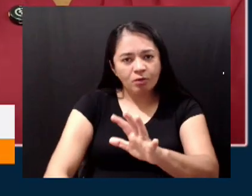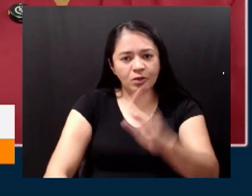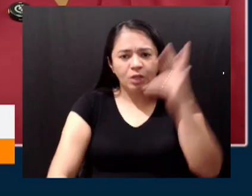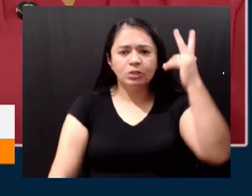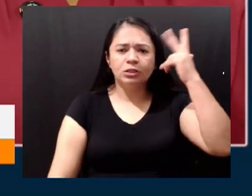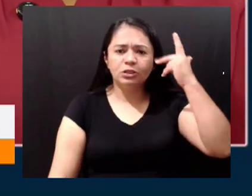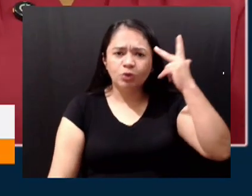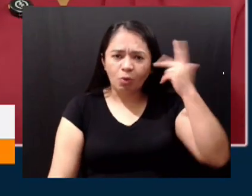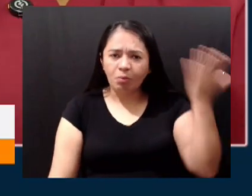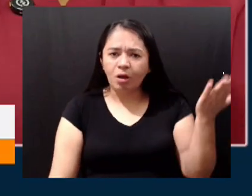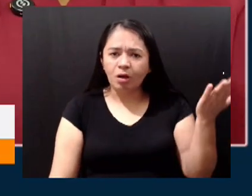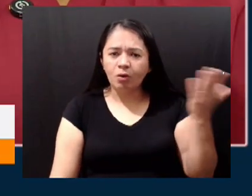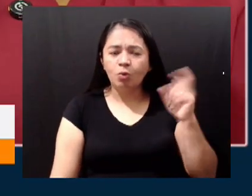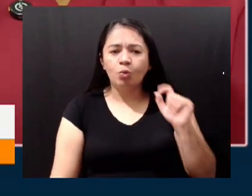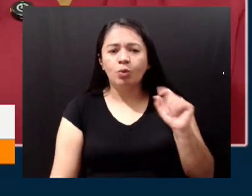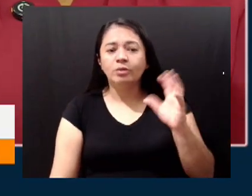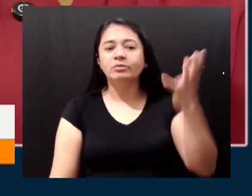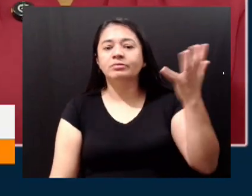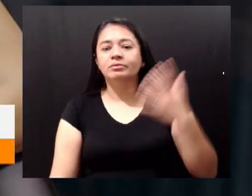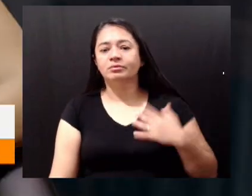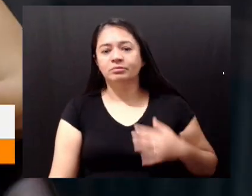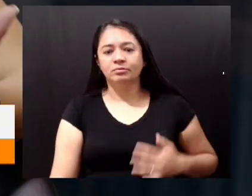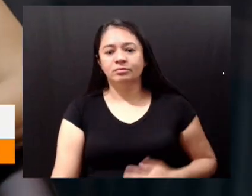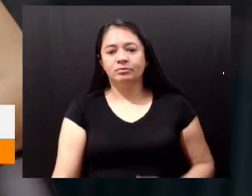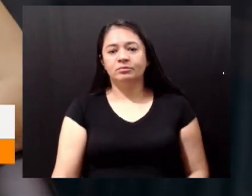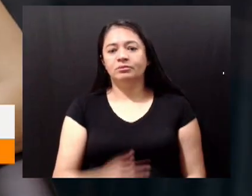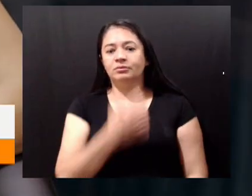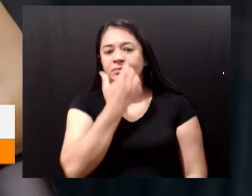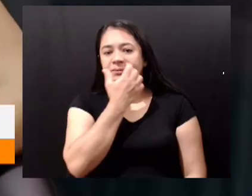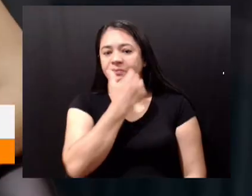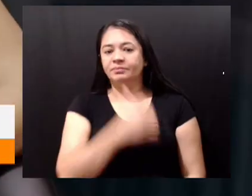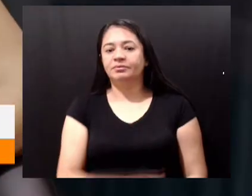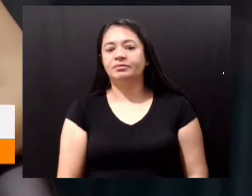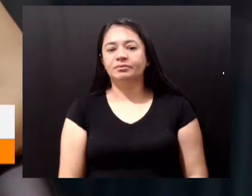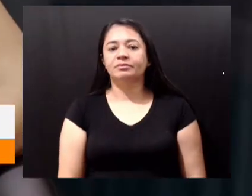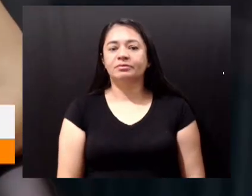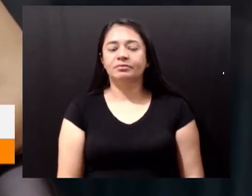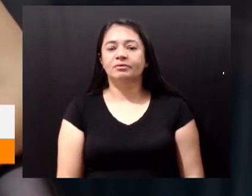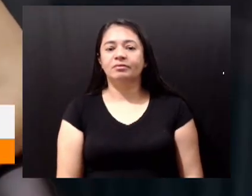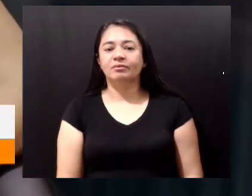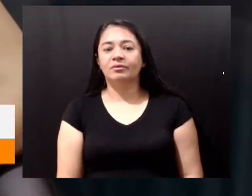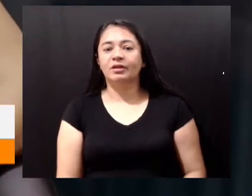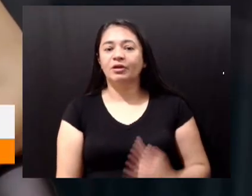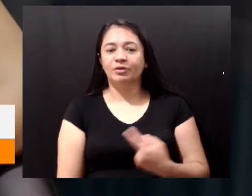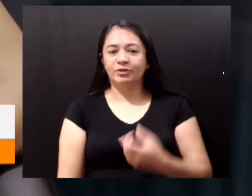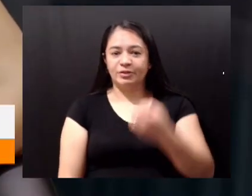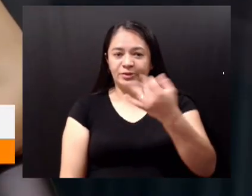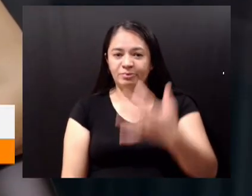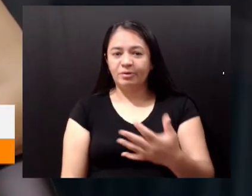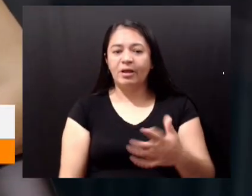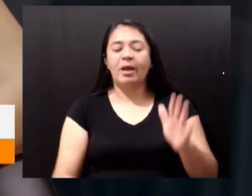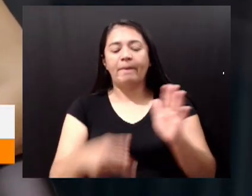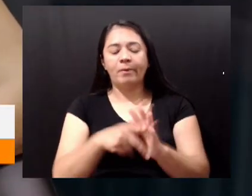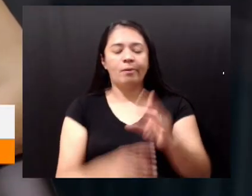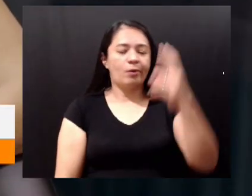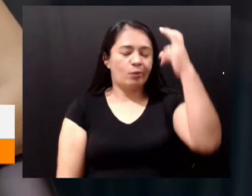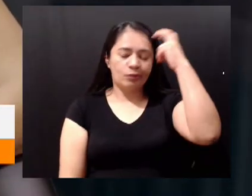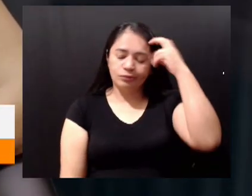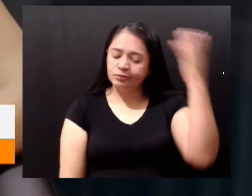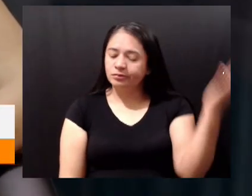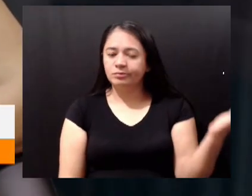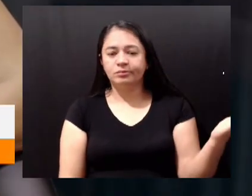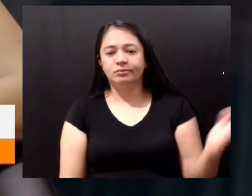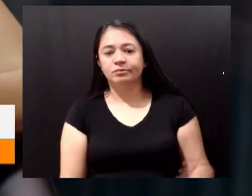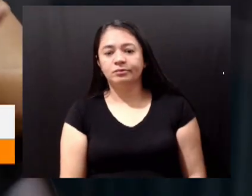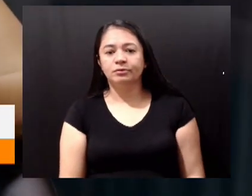acontece? Eu acho que essa questão vem um pouco do que a gente estava Da falando no cultura. começo, É cultural, cultural, né, né. da gente ter